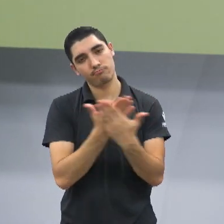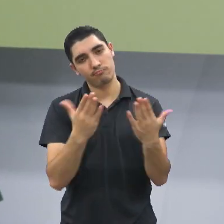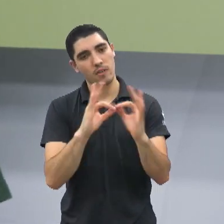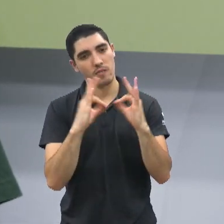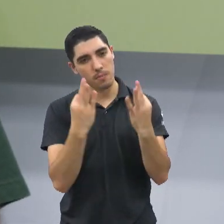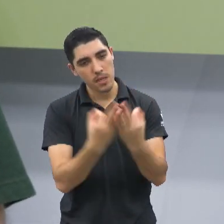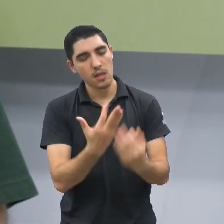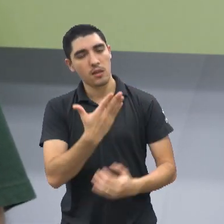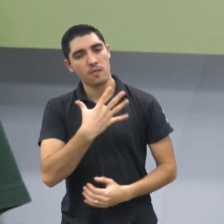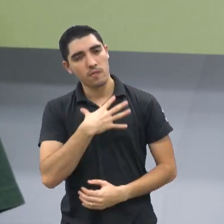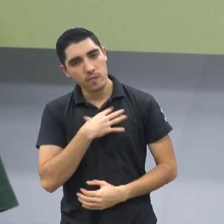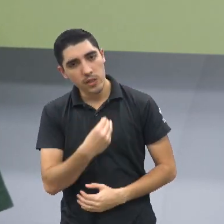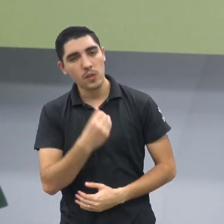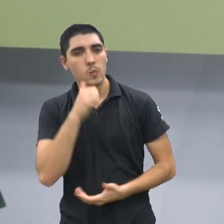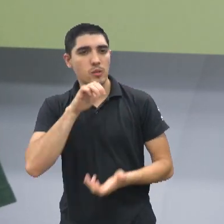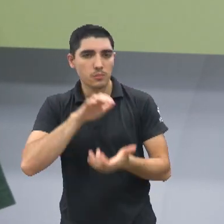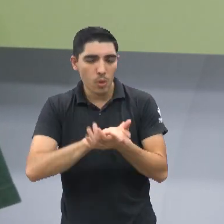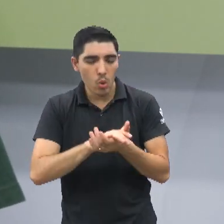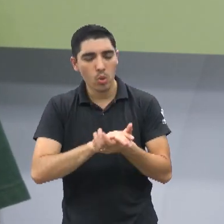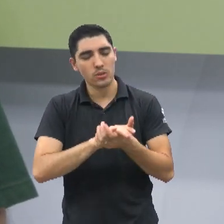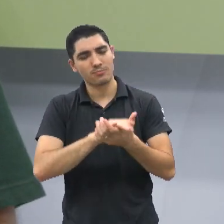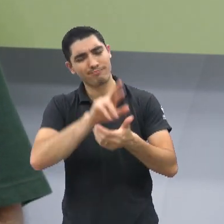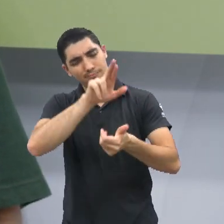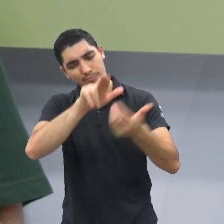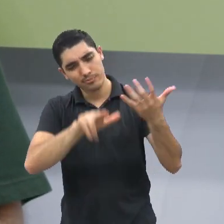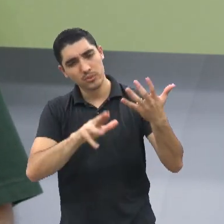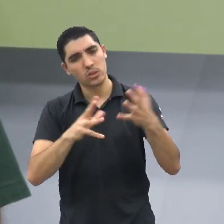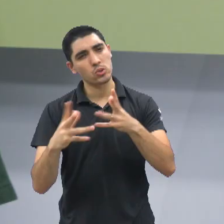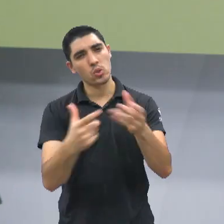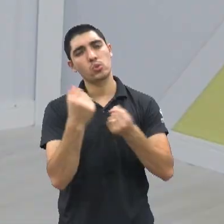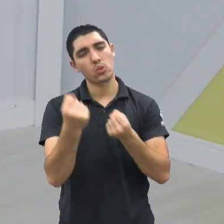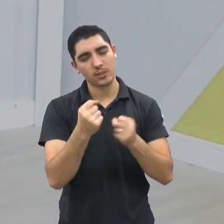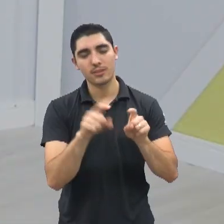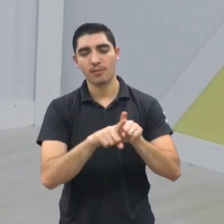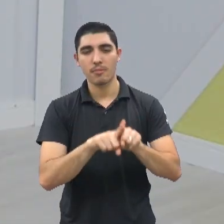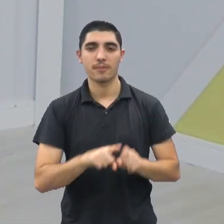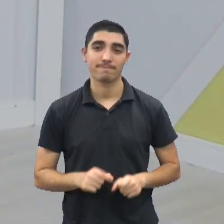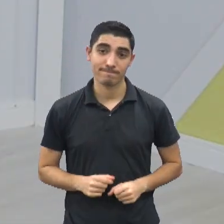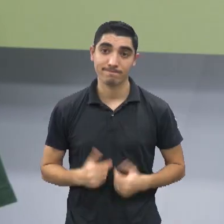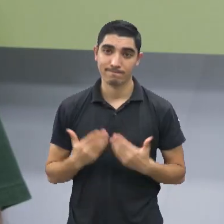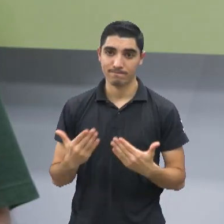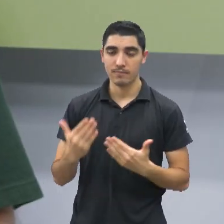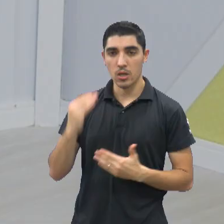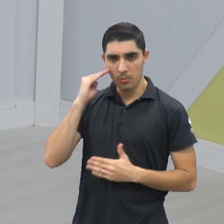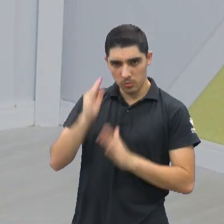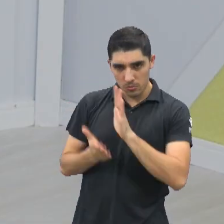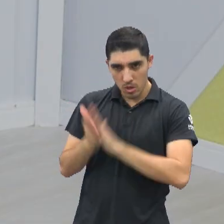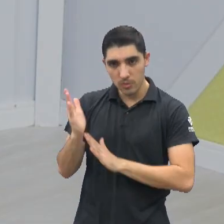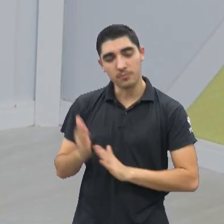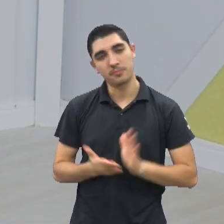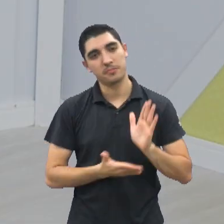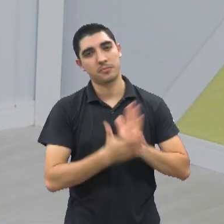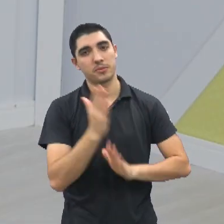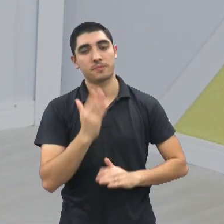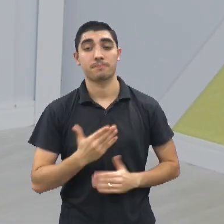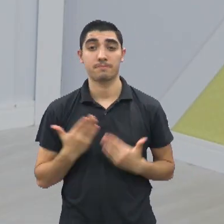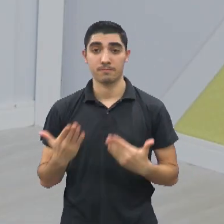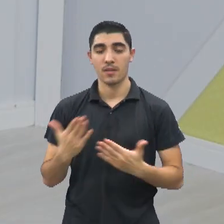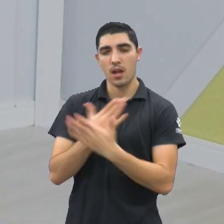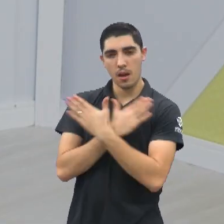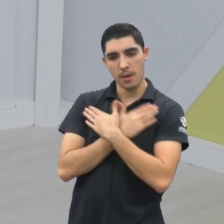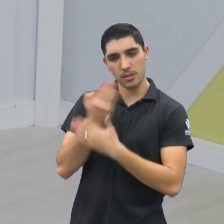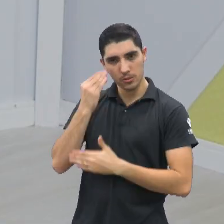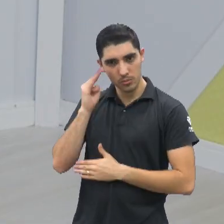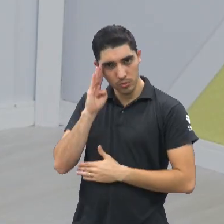filhos pra esposa Ah enfim pra torcida do São José também pois é Brunão vamos embora vamos embora então vamos embora Brunão um grande abraço para